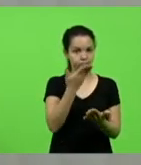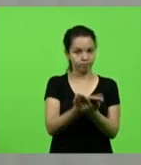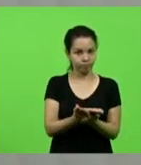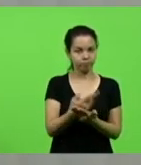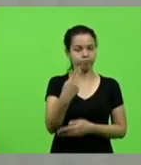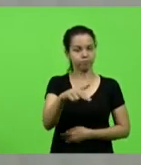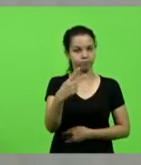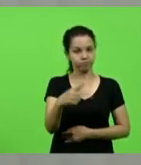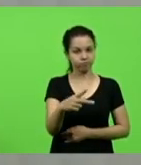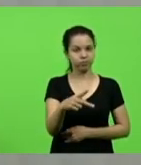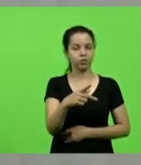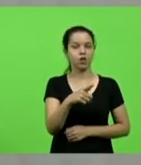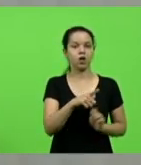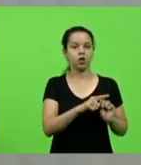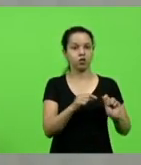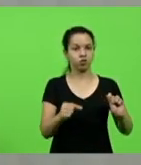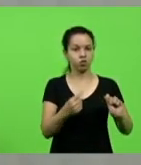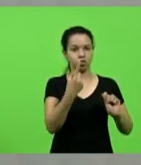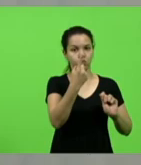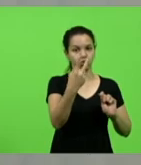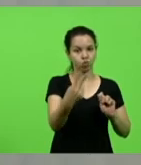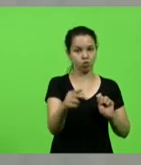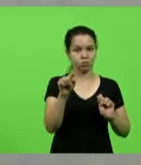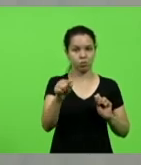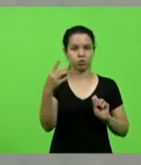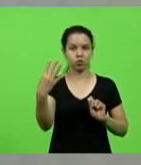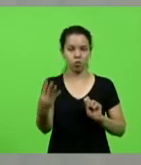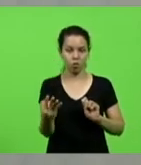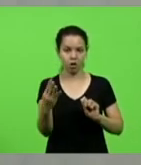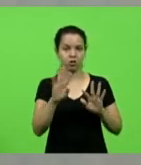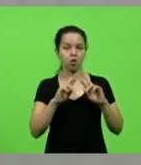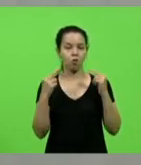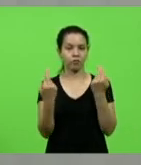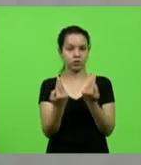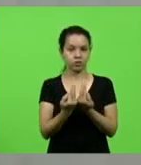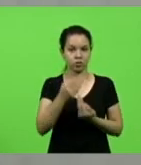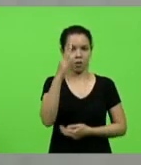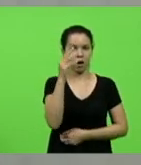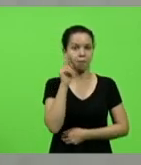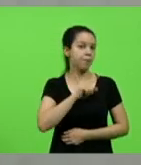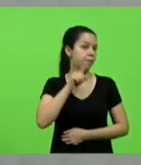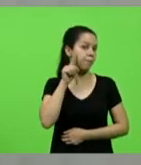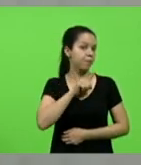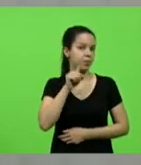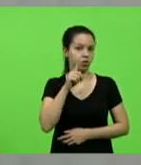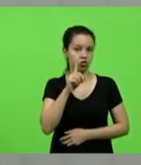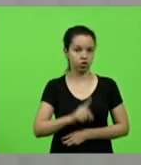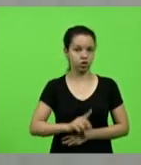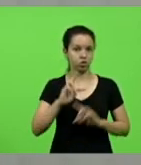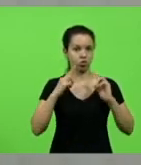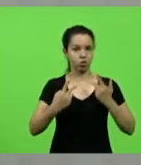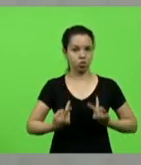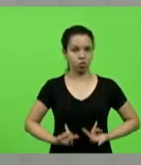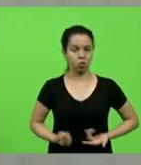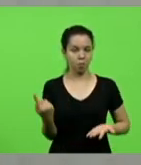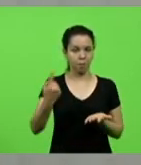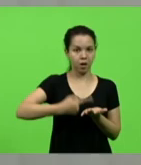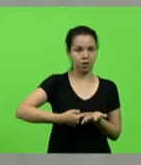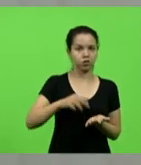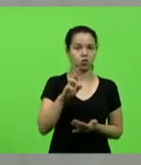artigo 12.4 da Convenção Americana de Direitos Humanos, Pacto de São José da Costa